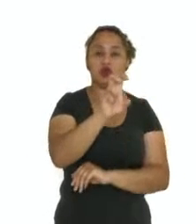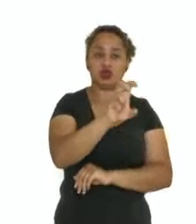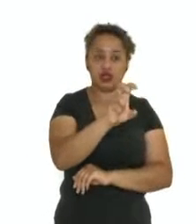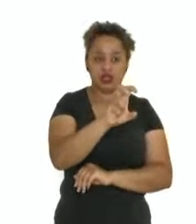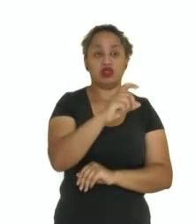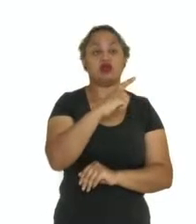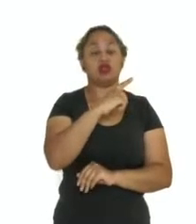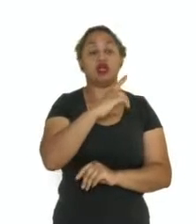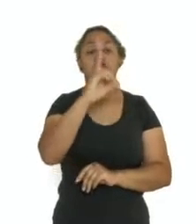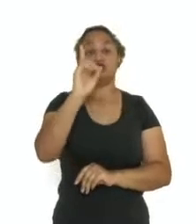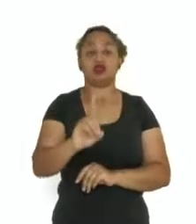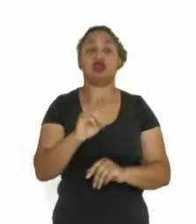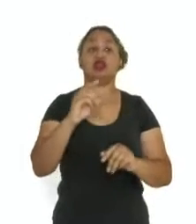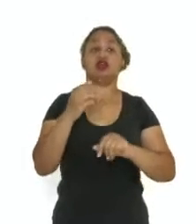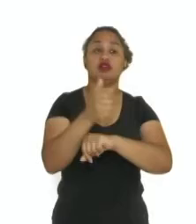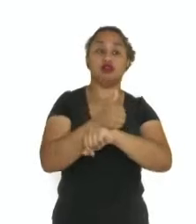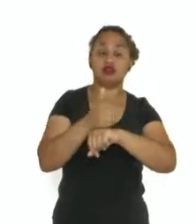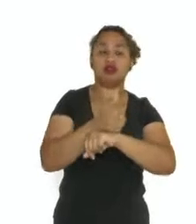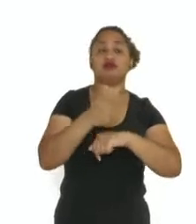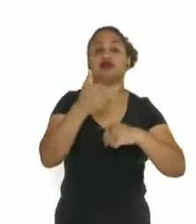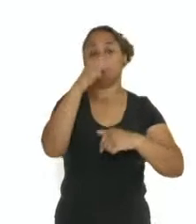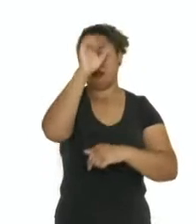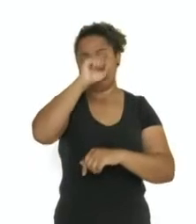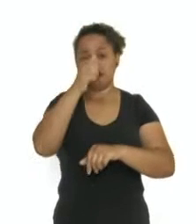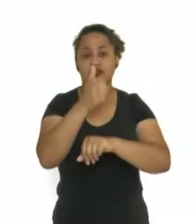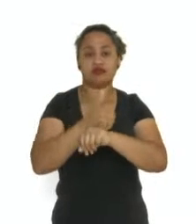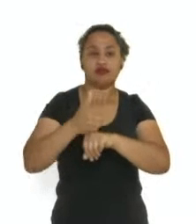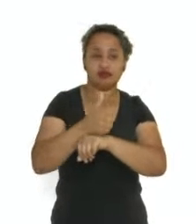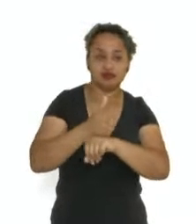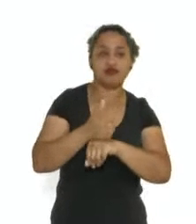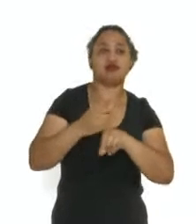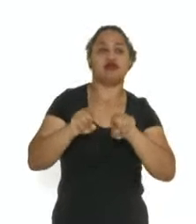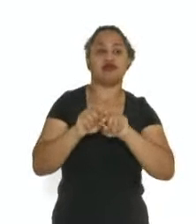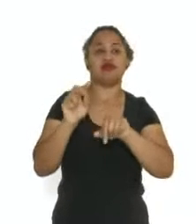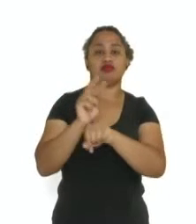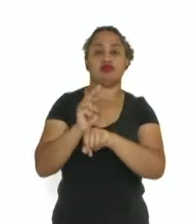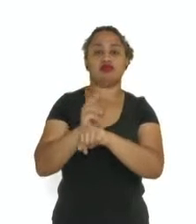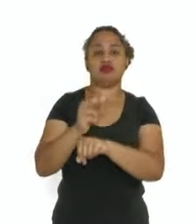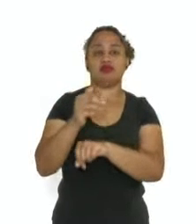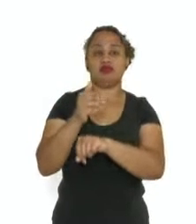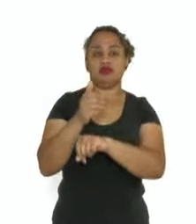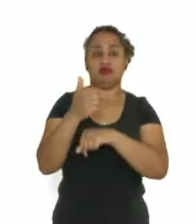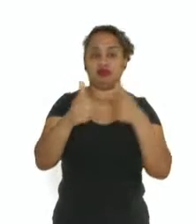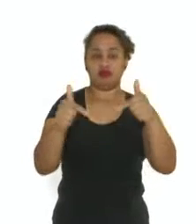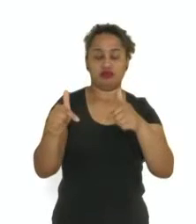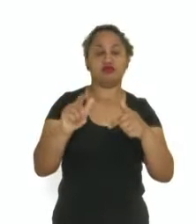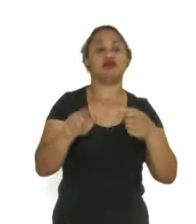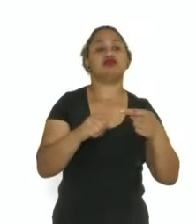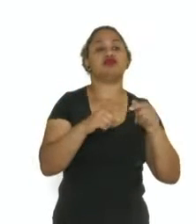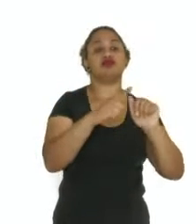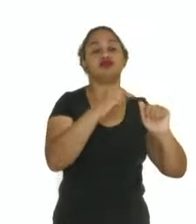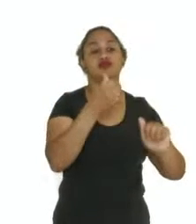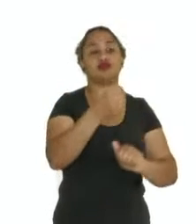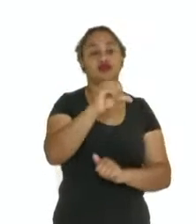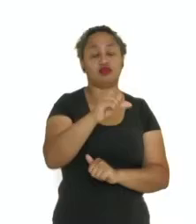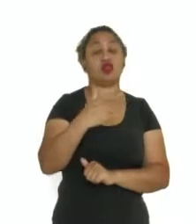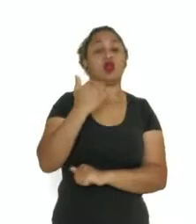à profissionalização e à proteção no trabalho. Artigo 69, o adolescente tem direito